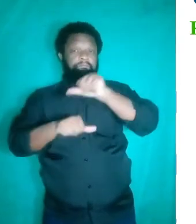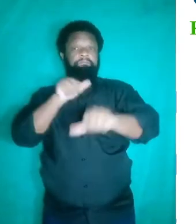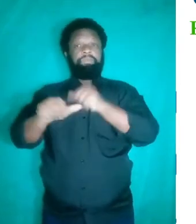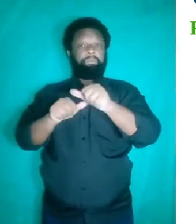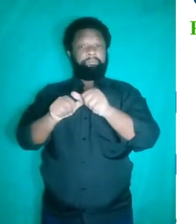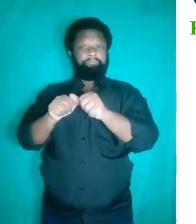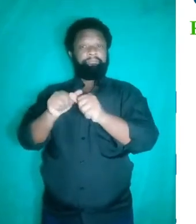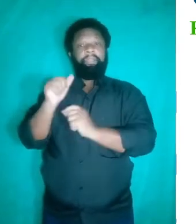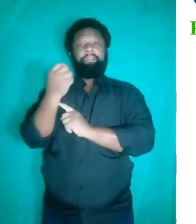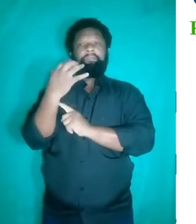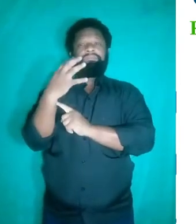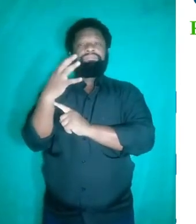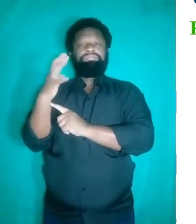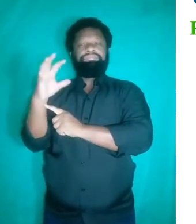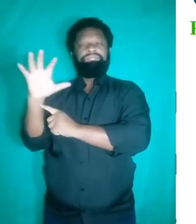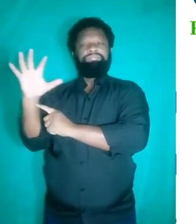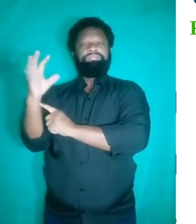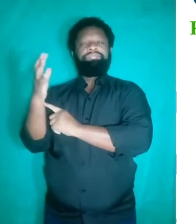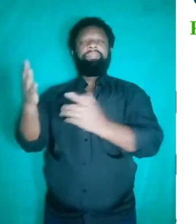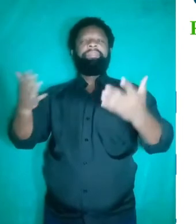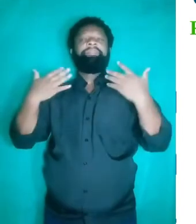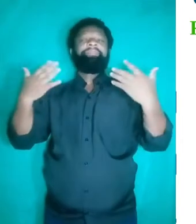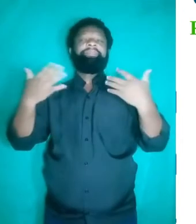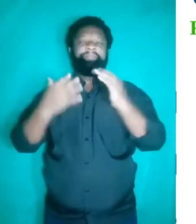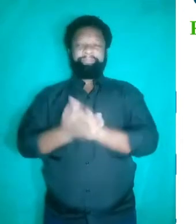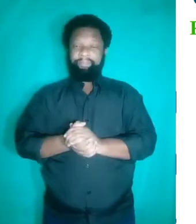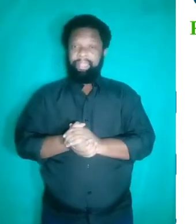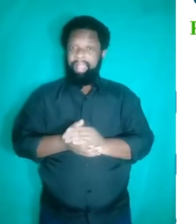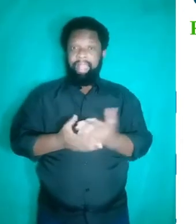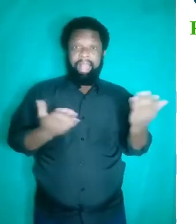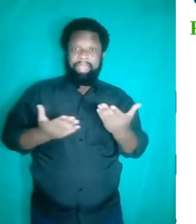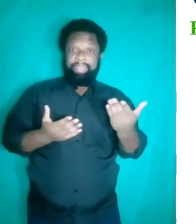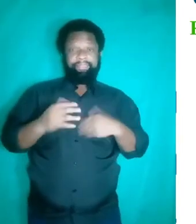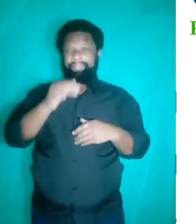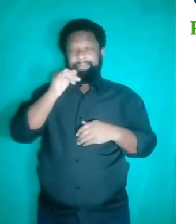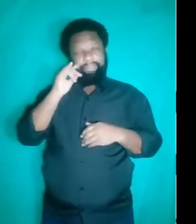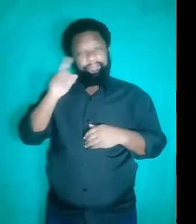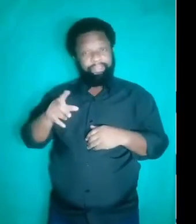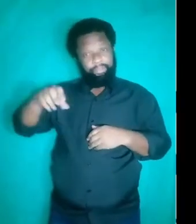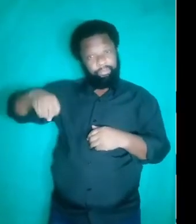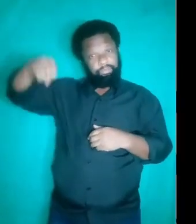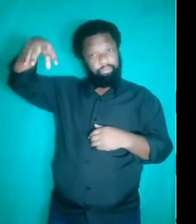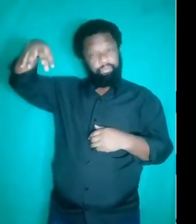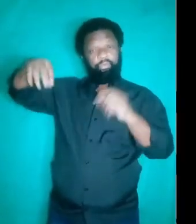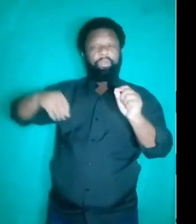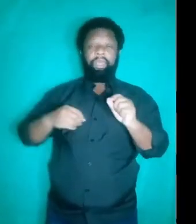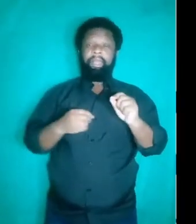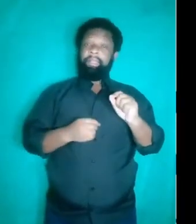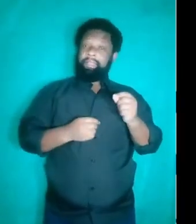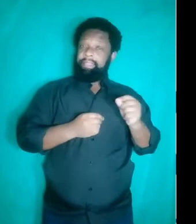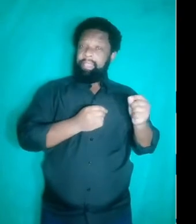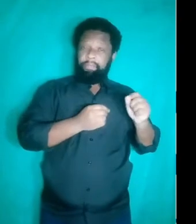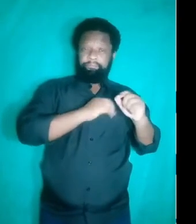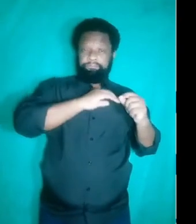hélices, beleza? Começam a rodar. Aqui a gente vai transformar em energia luminosa. Então, a gente tem aqui ó, a passagem